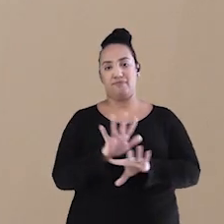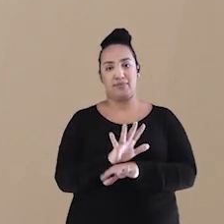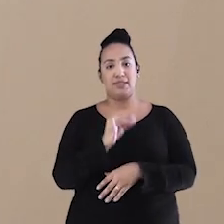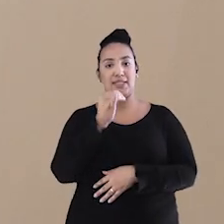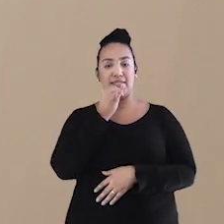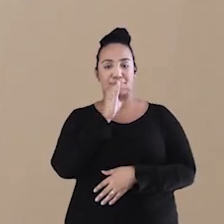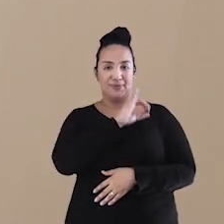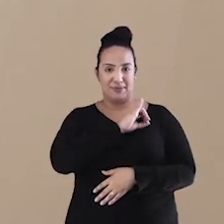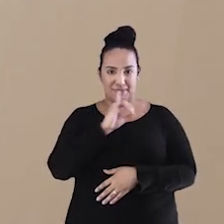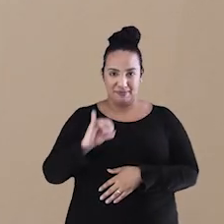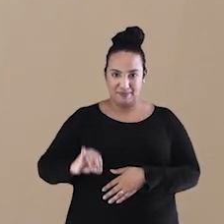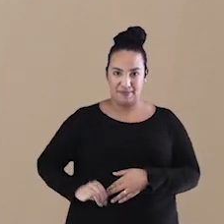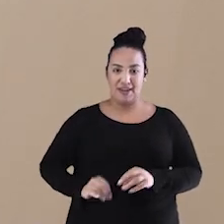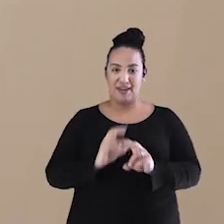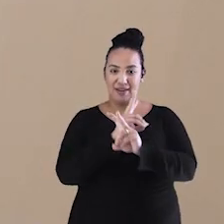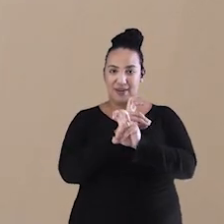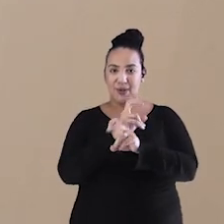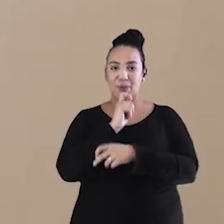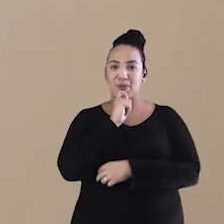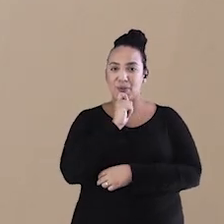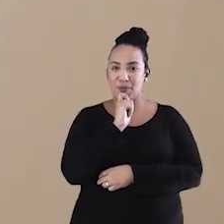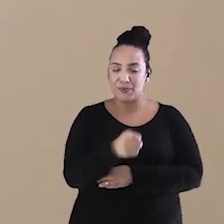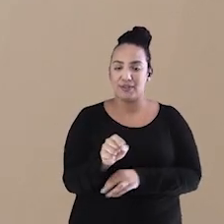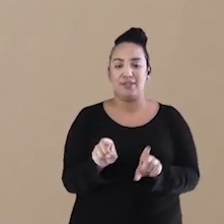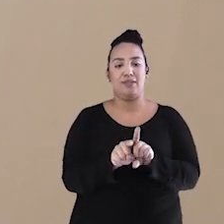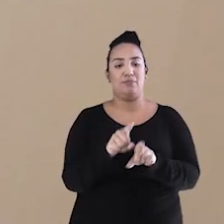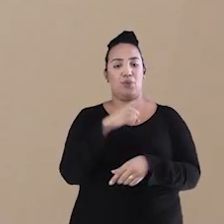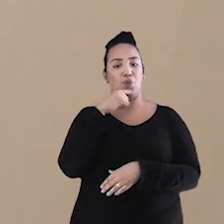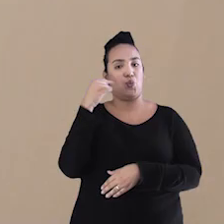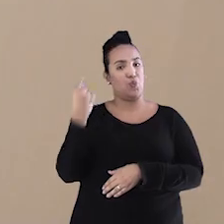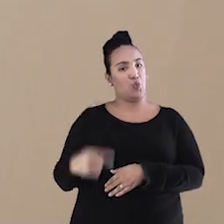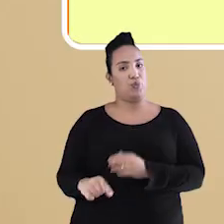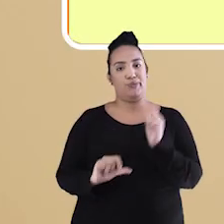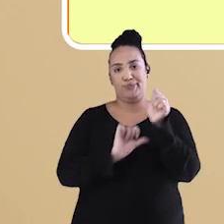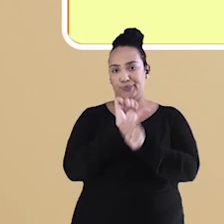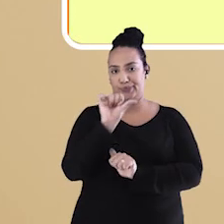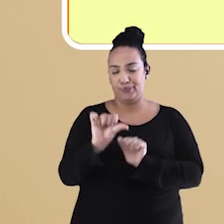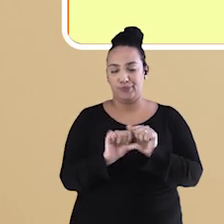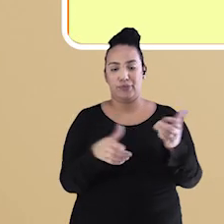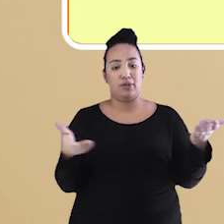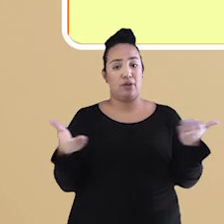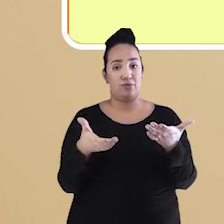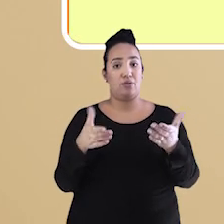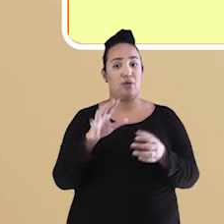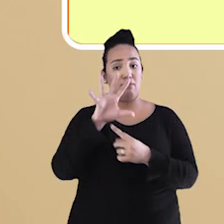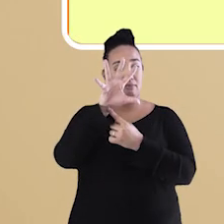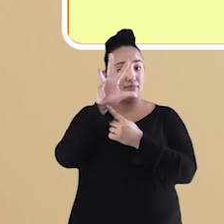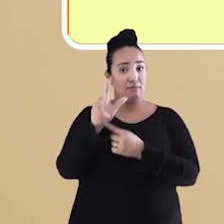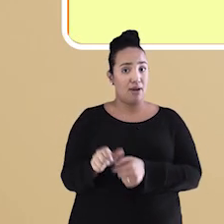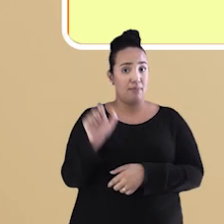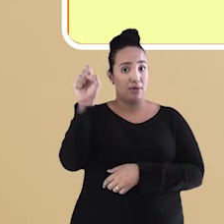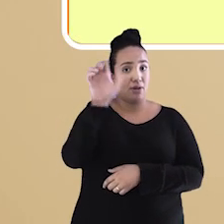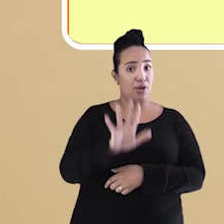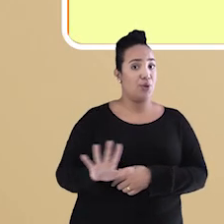grandes impérios. Foi o caso do Império Austro-Húngaro e do Império Russo, trazendo diversas